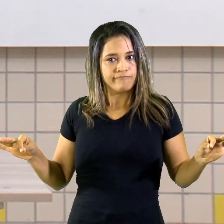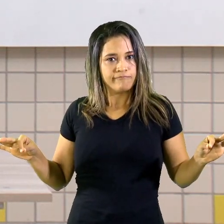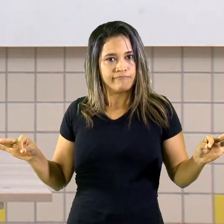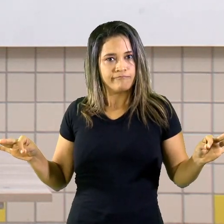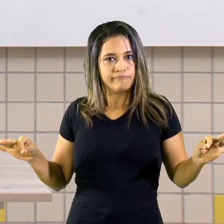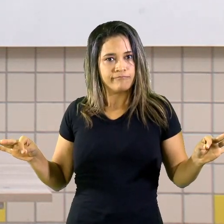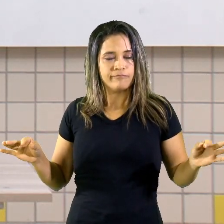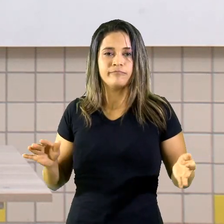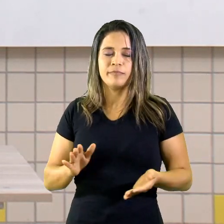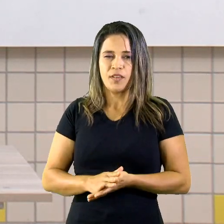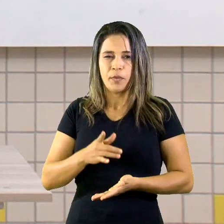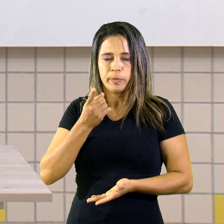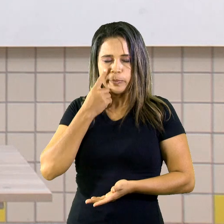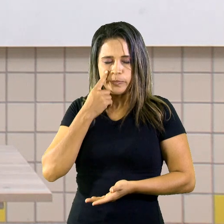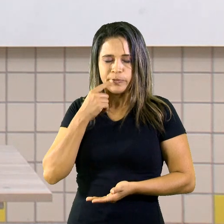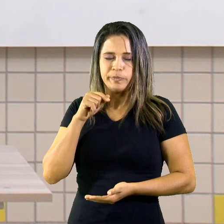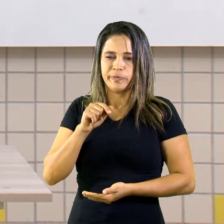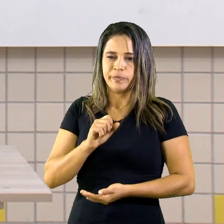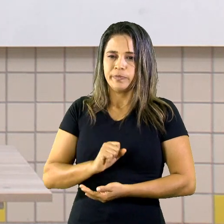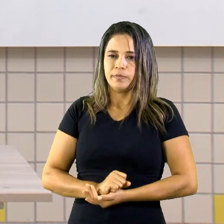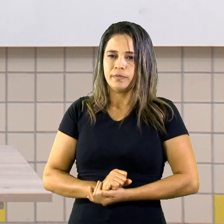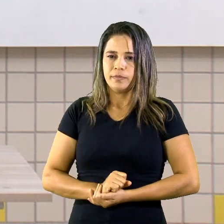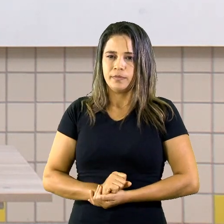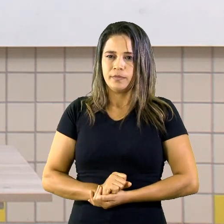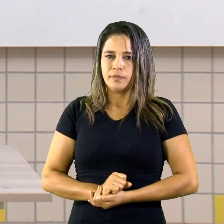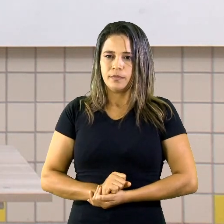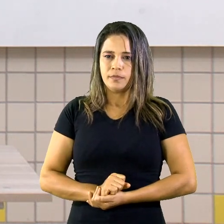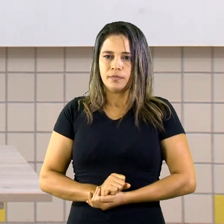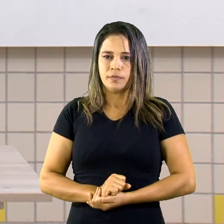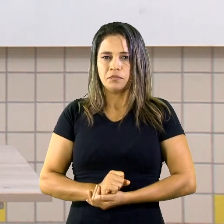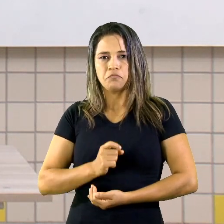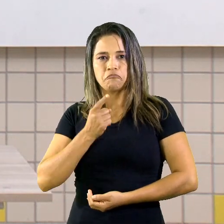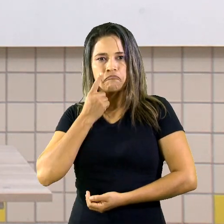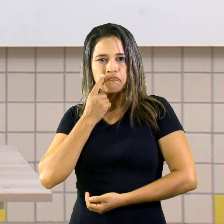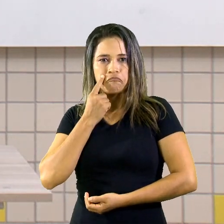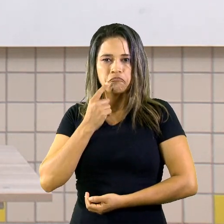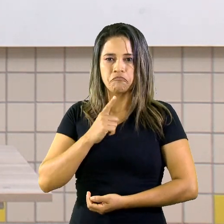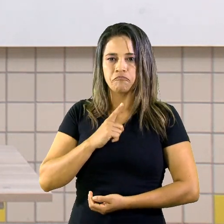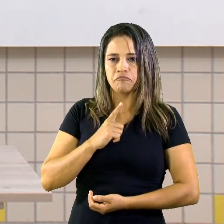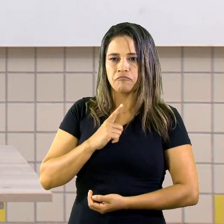Vou pegar uma figura bem aqui, beleza? Deixa eu ver que figura.